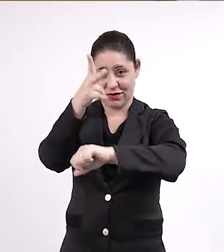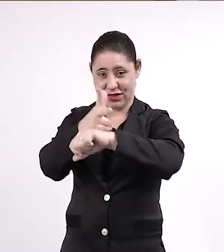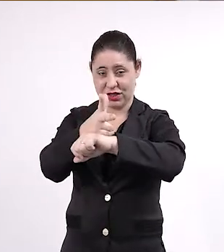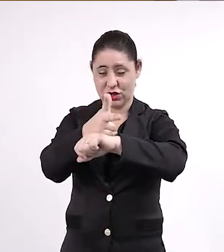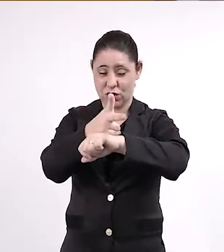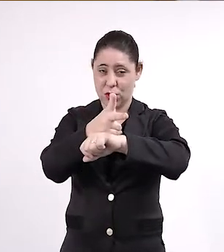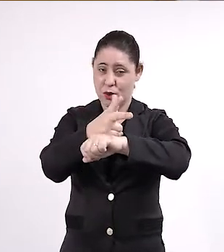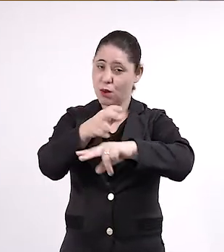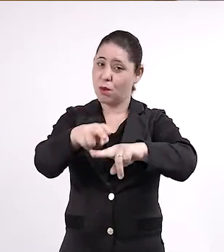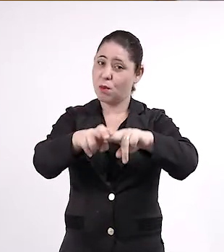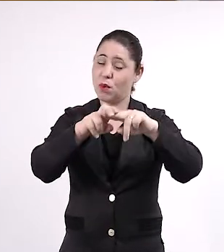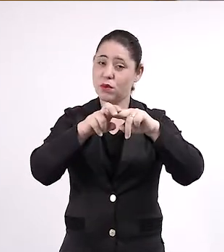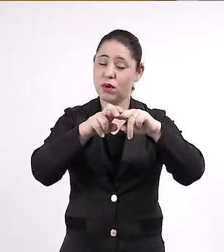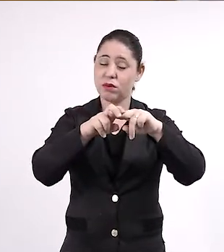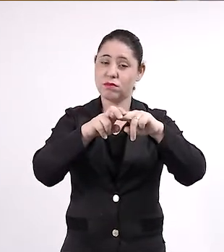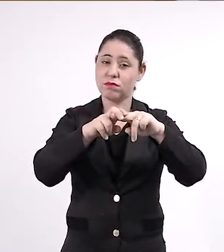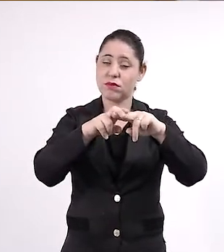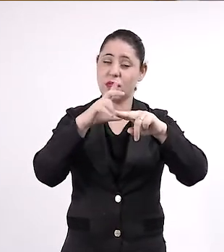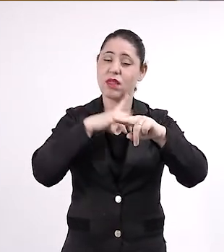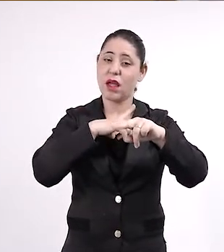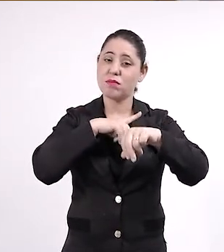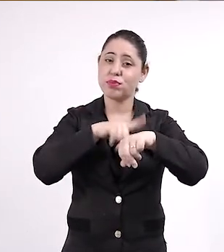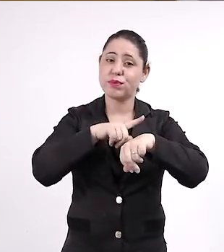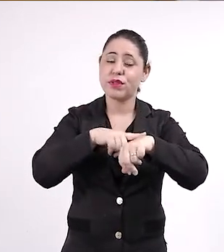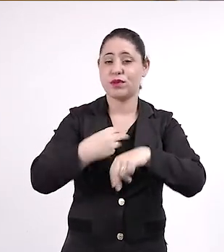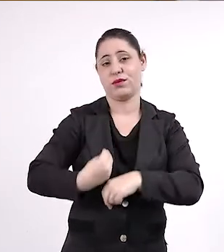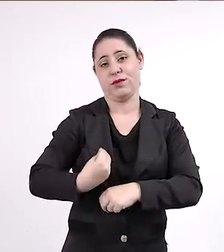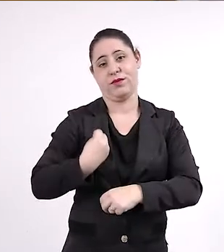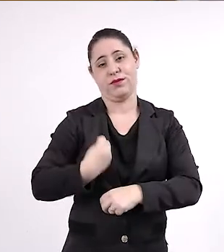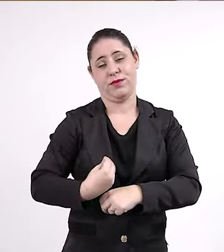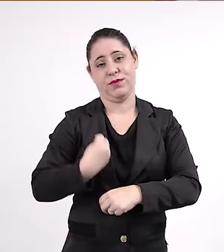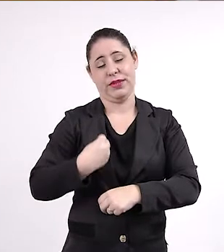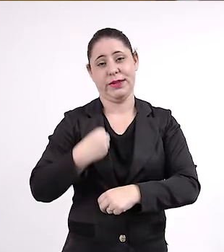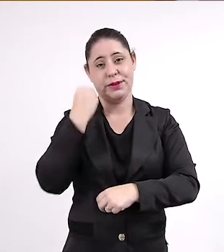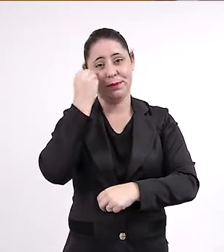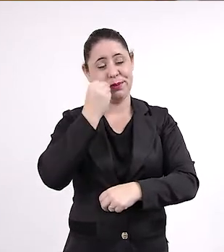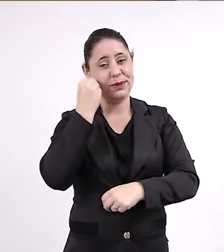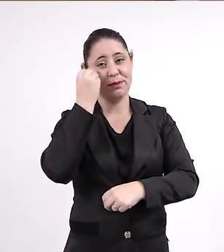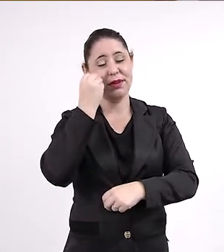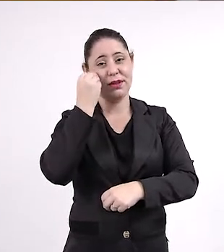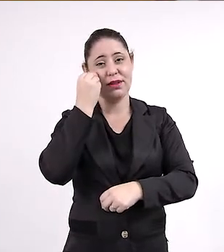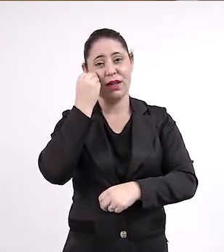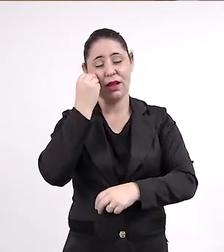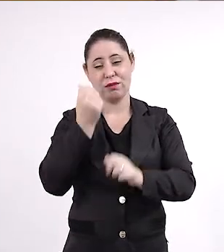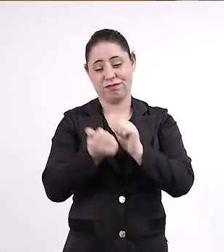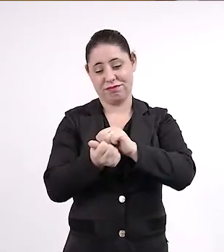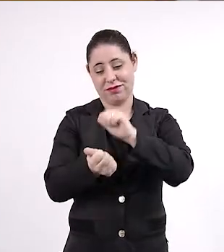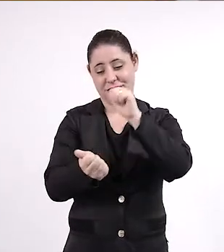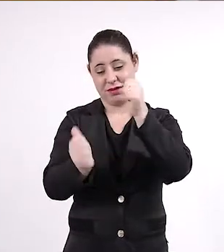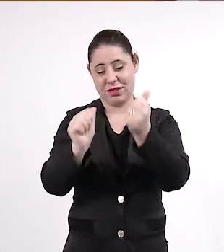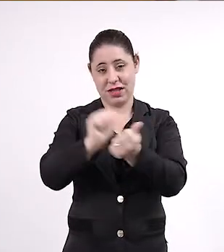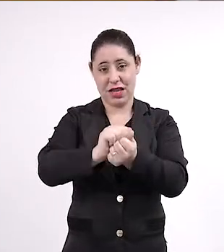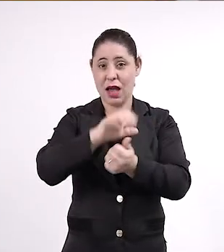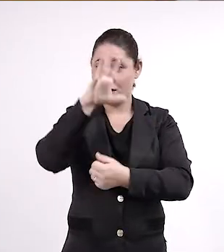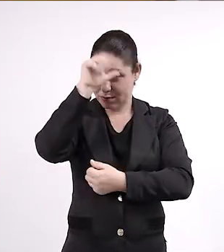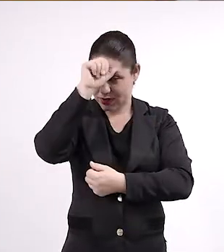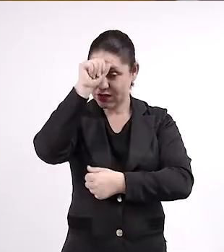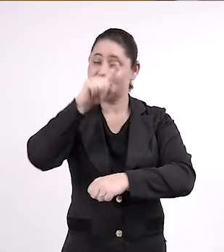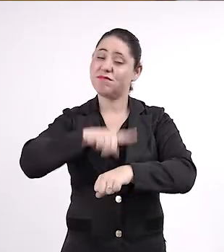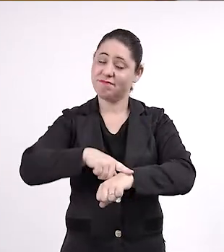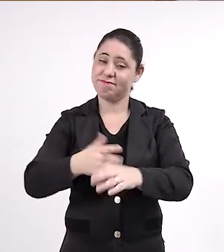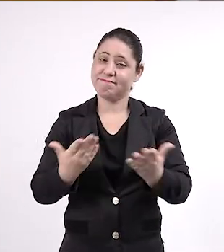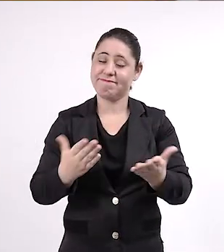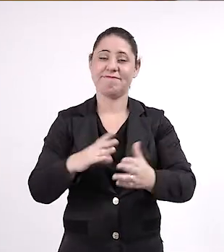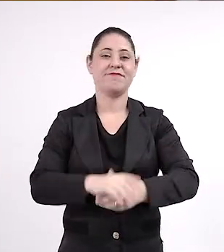por videoconferência em razão da situação que todos temos vivido, experimentado, nos adaptado e aprendido ao